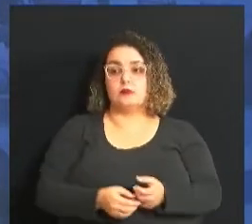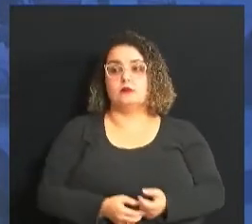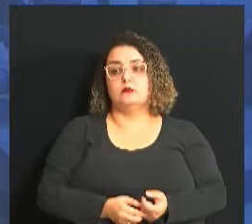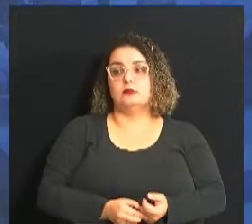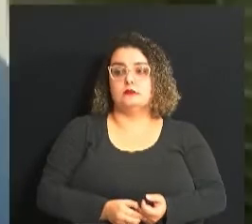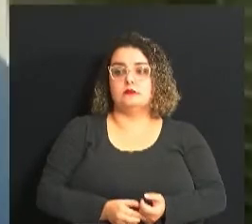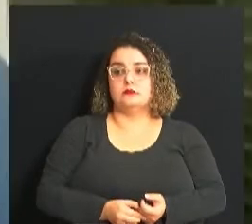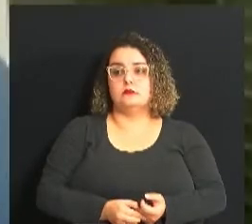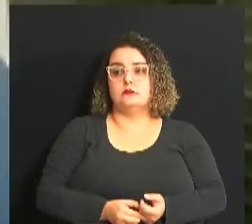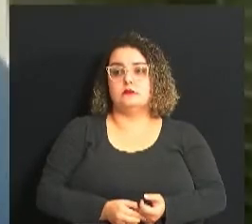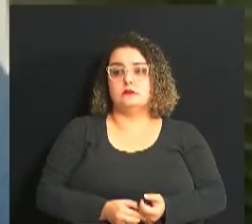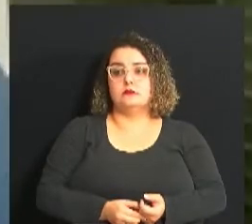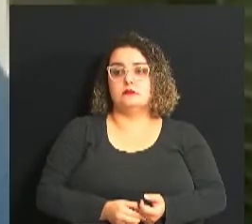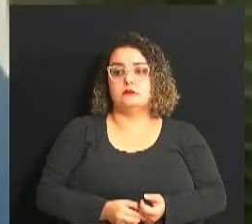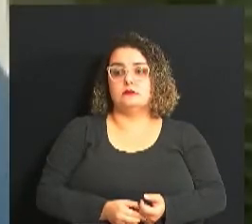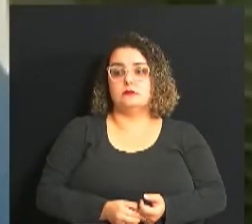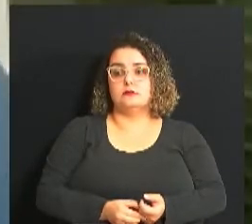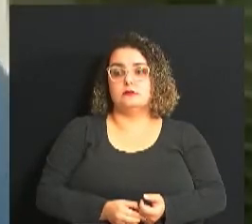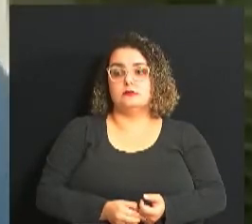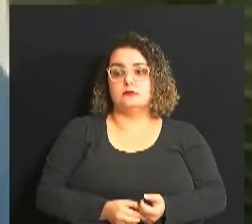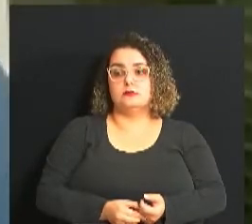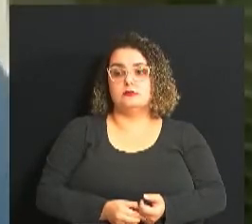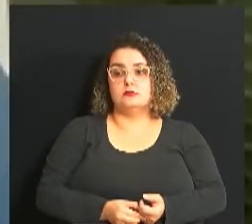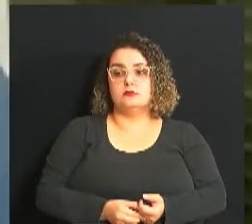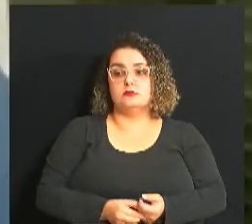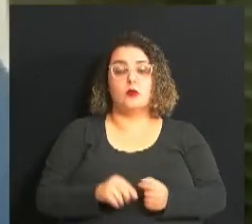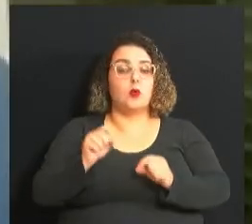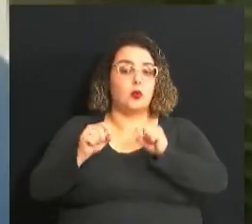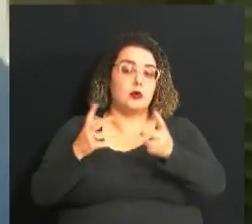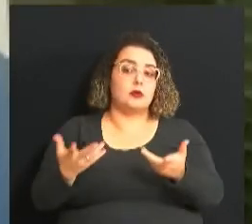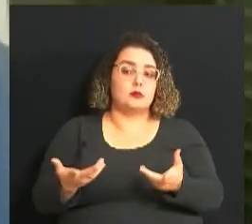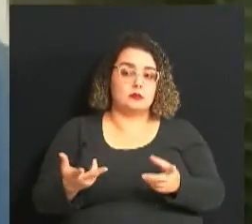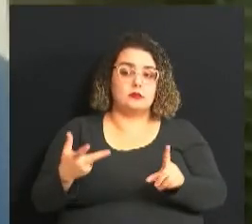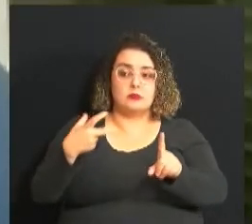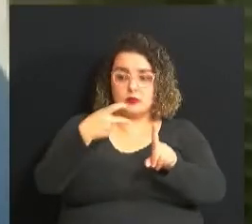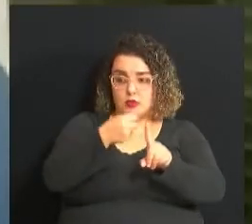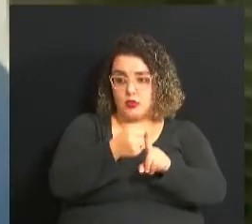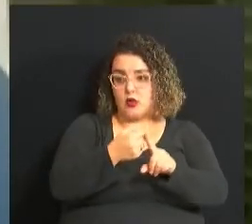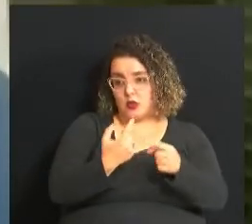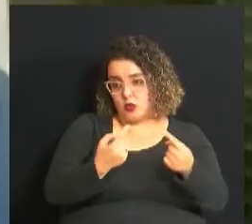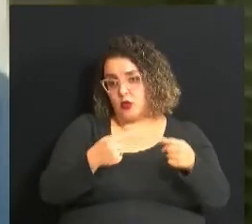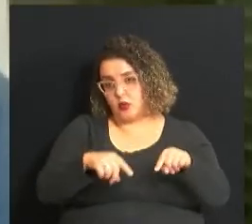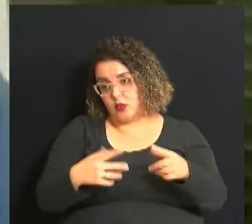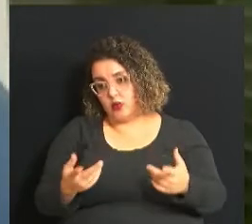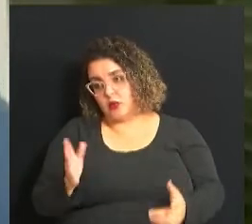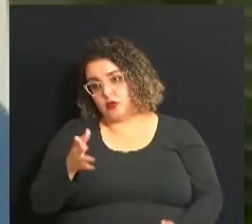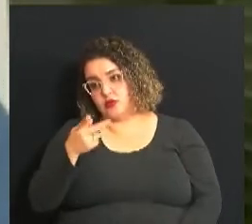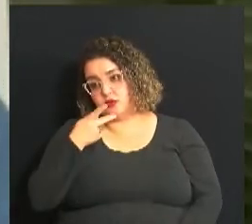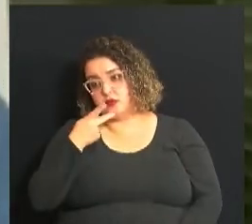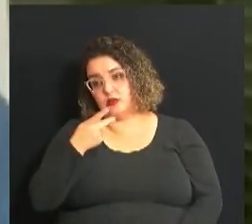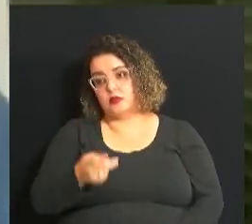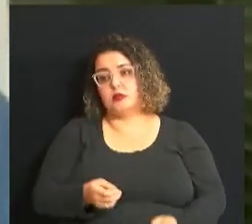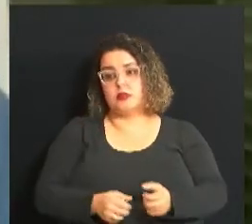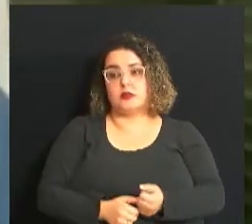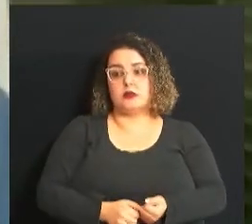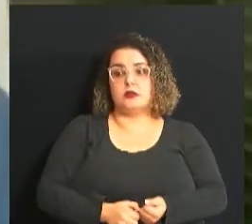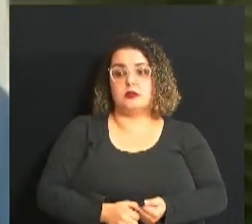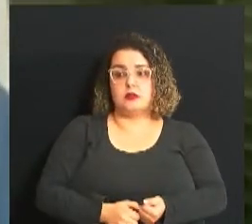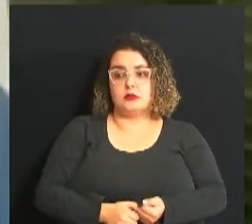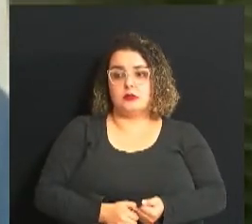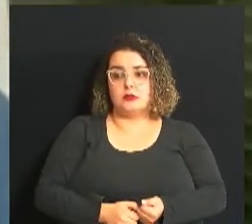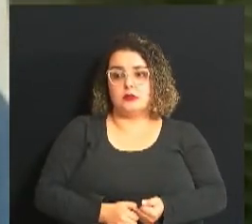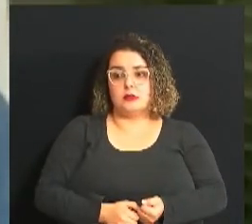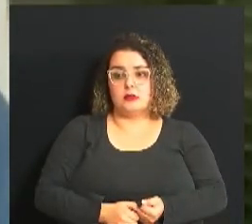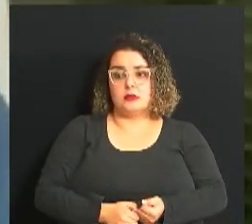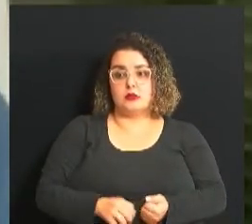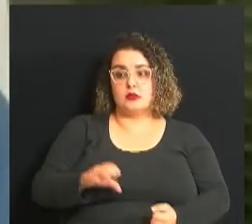Então, o que a gente preconiza, existe a vacina contra, eu falei, a questão do condiloma, né?